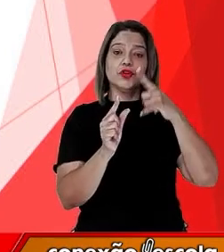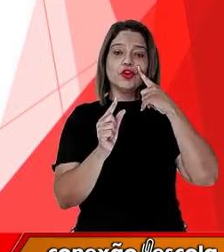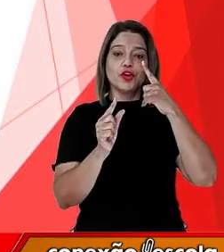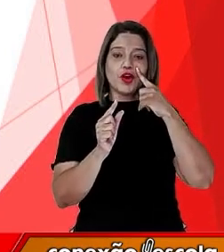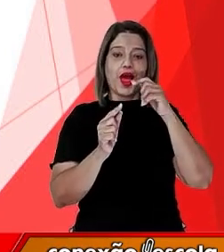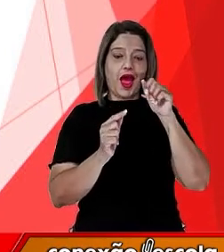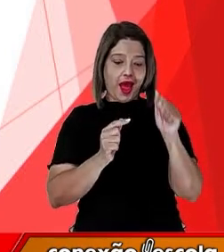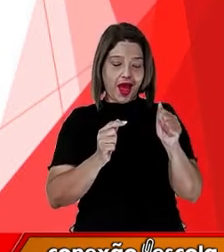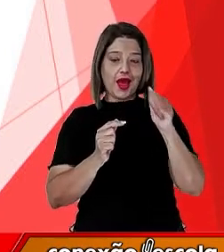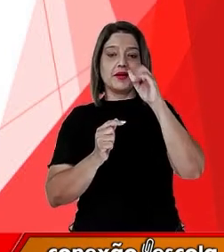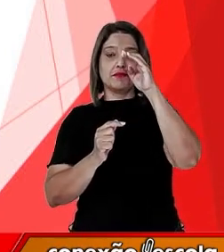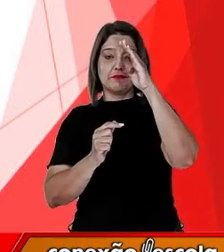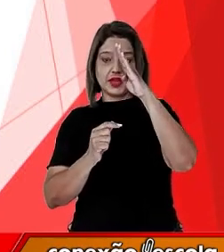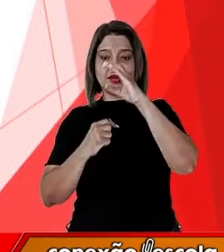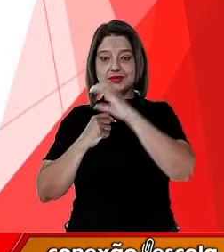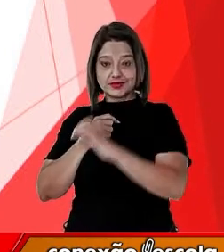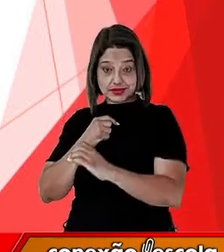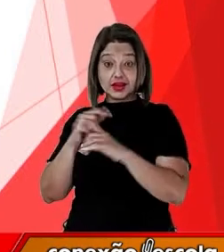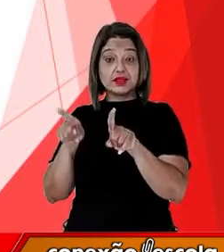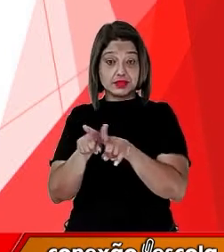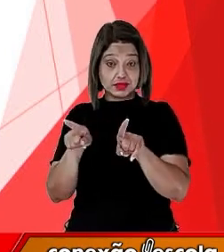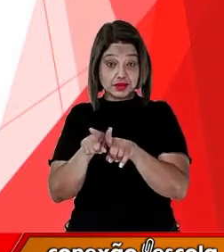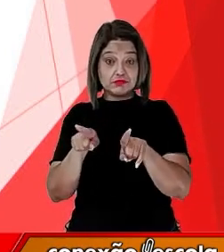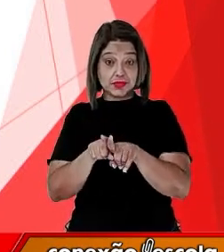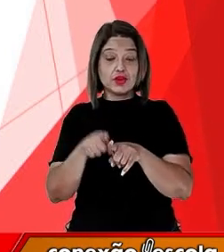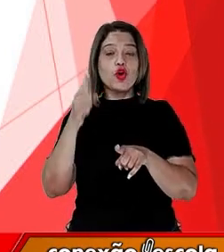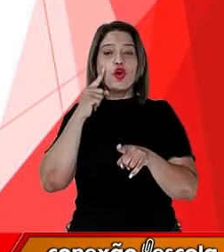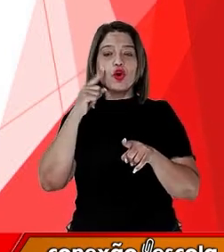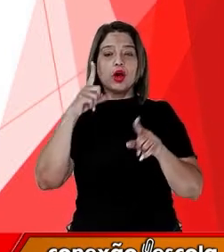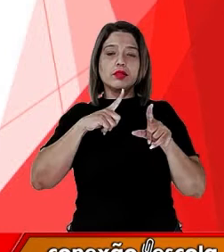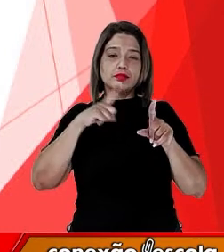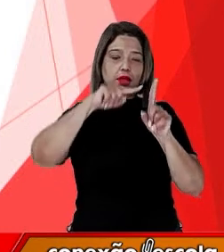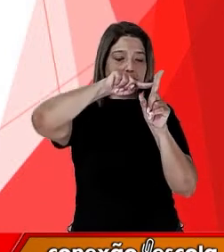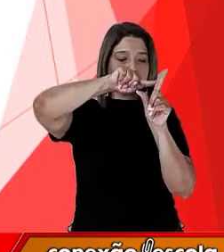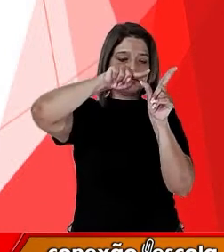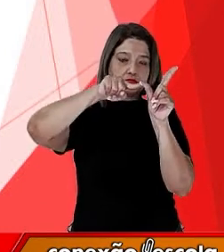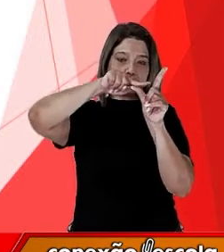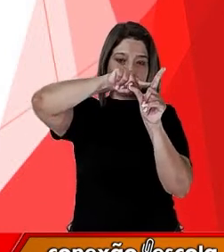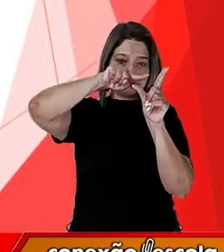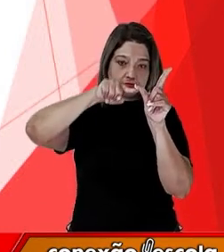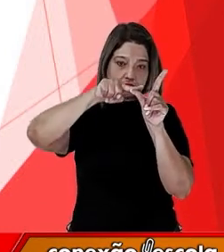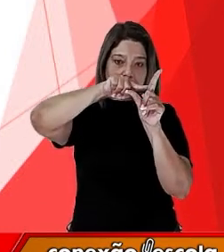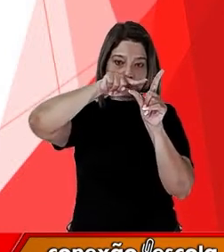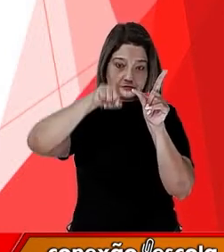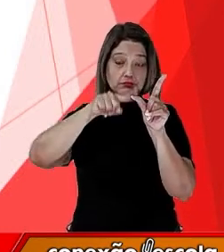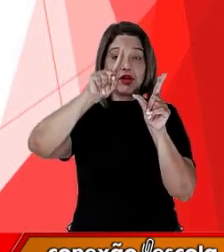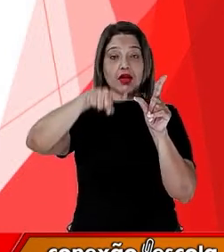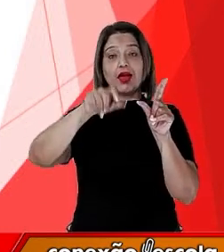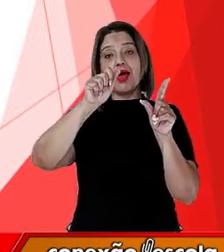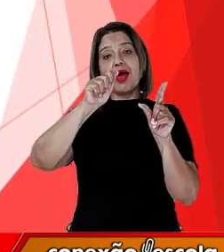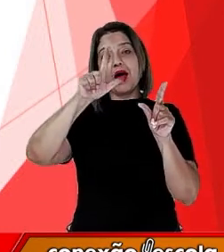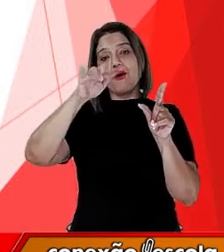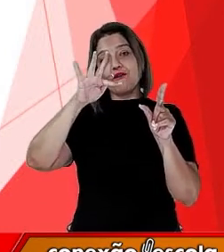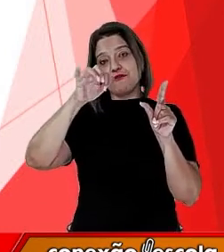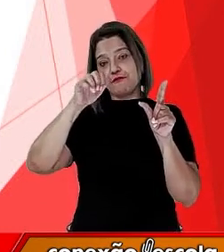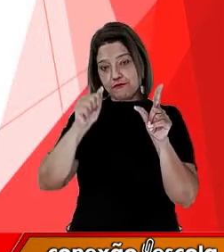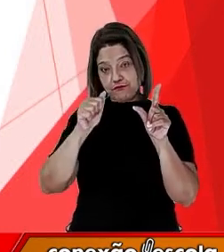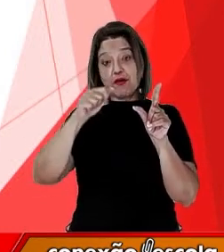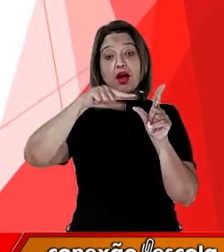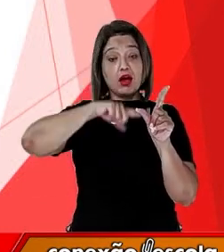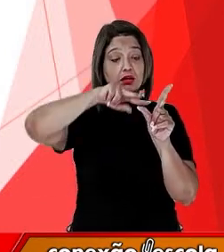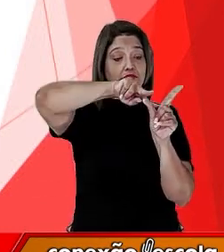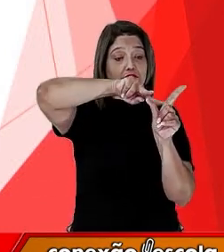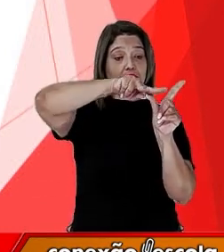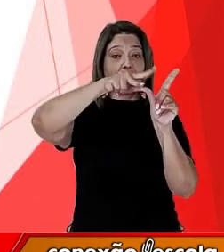C'. E esse ângulo aqui, com esse símbolo grego matemático, é o alfa. Ele foi